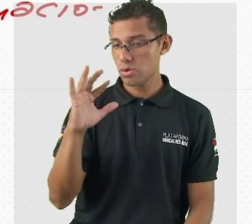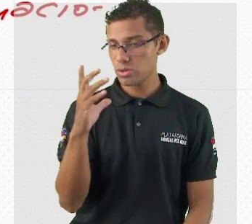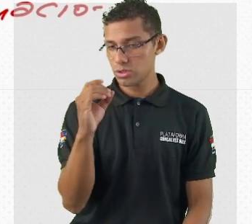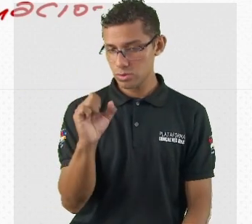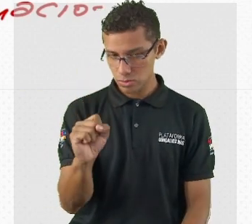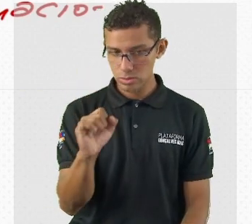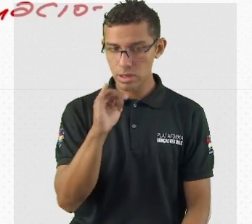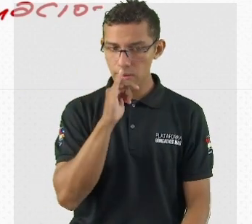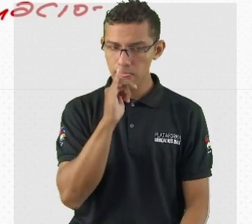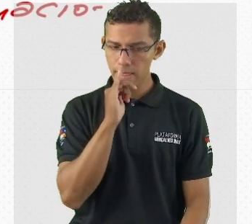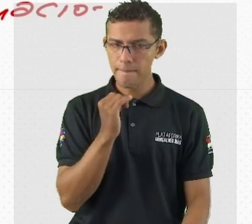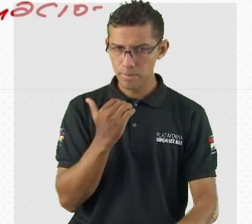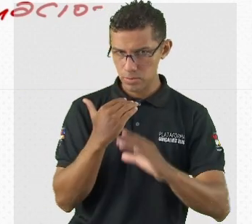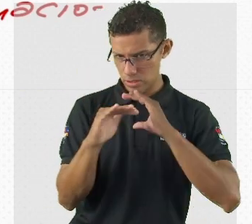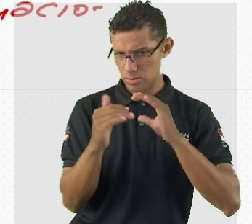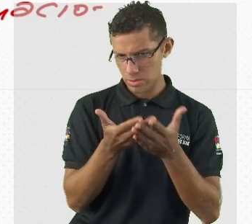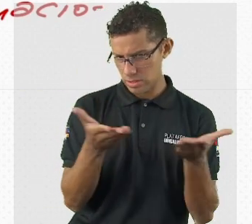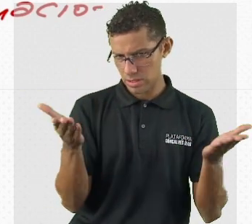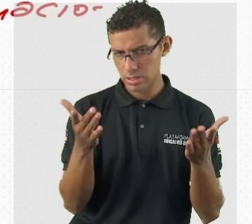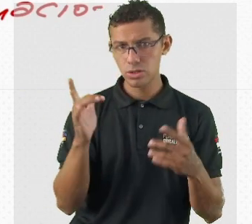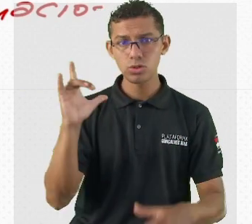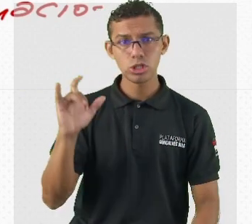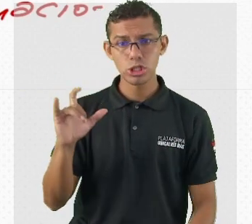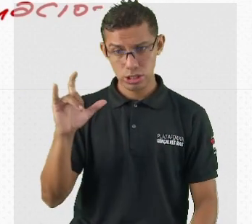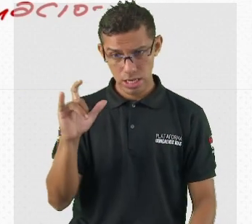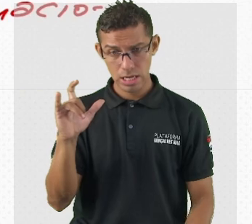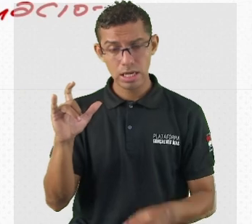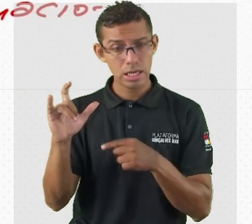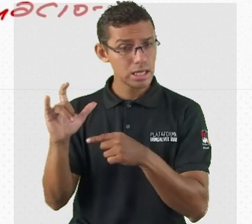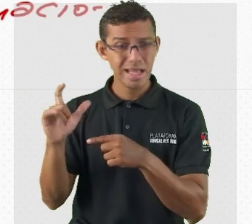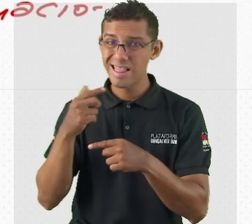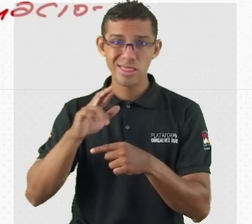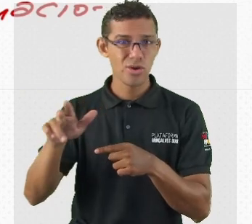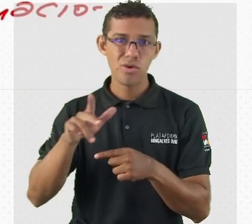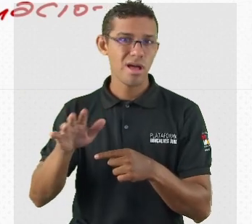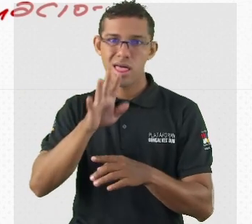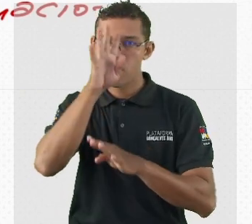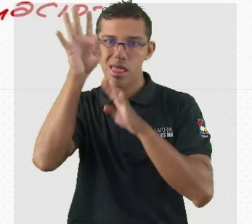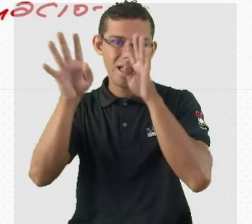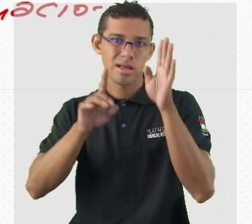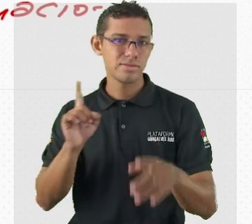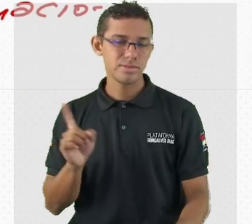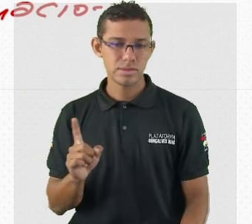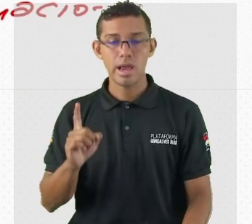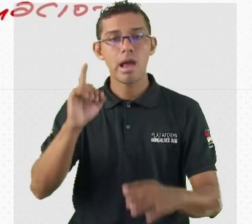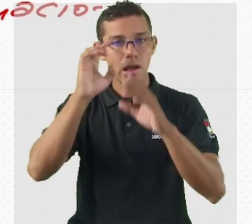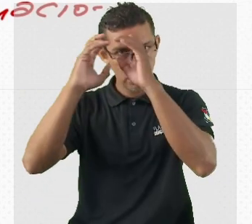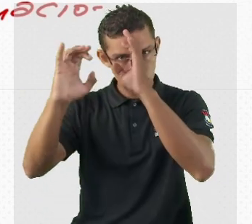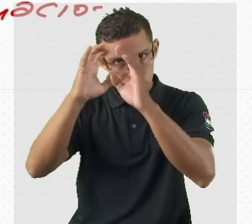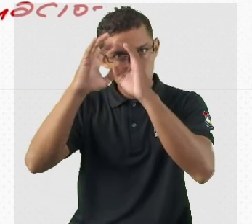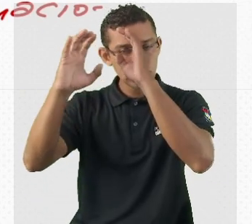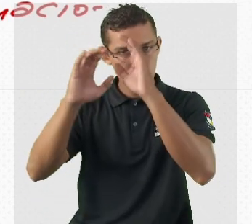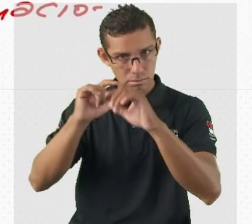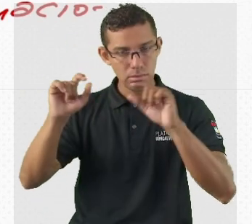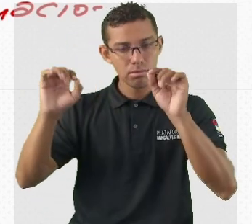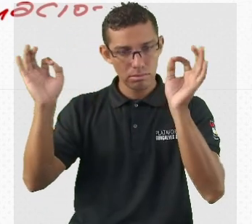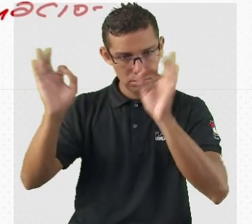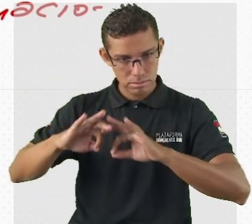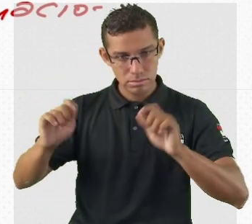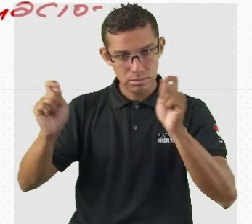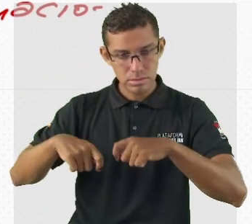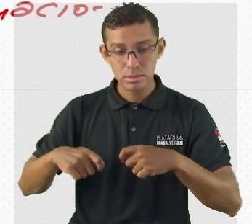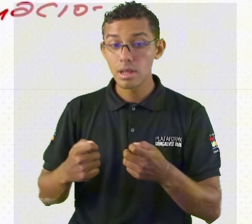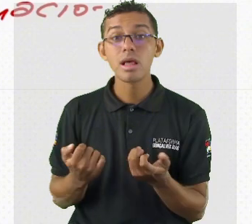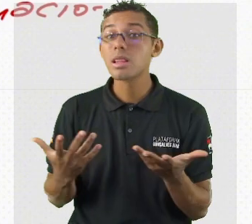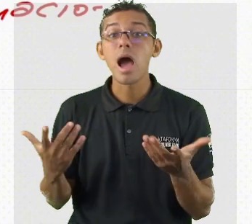Quando você recebe uma mensagem no seu Instagram, gente, tá? Ela não é aleatória, ela é pensada, tá? E da onde